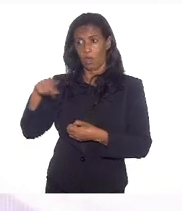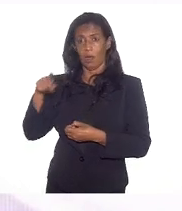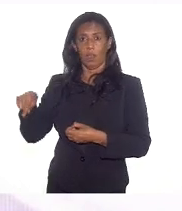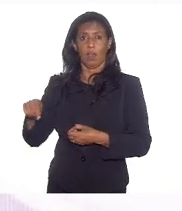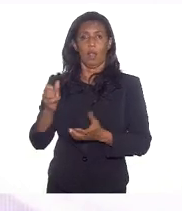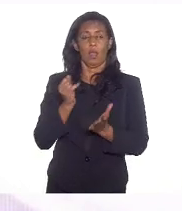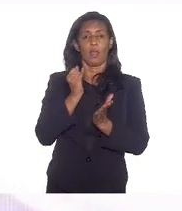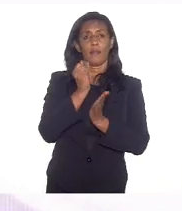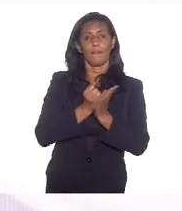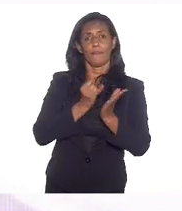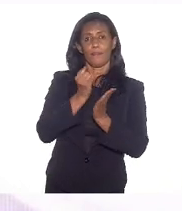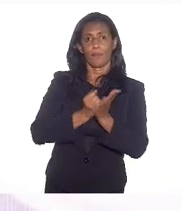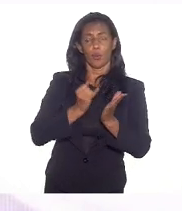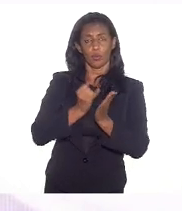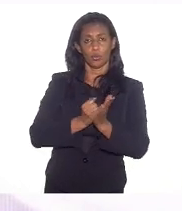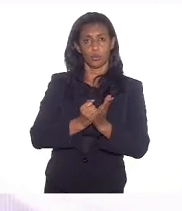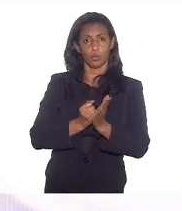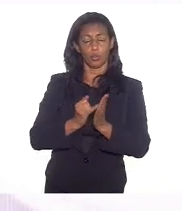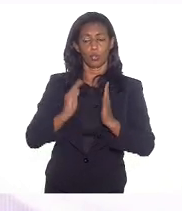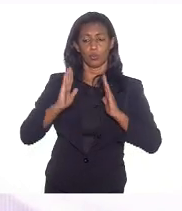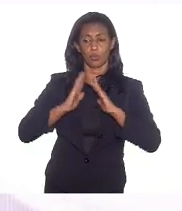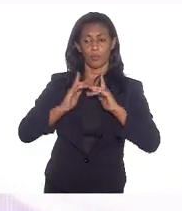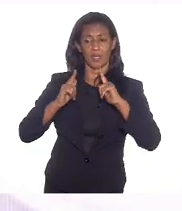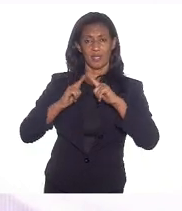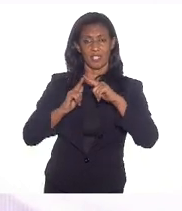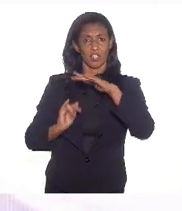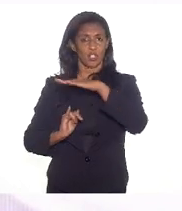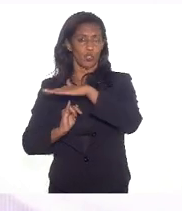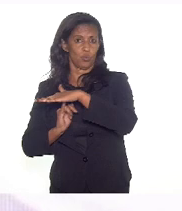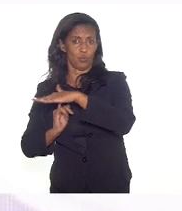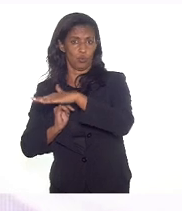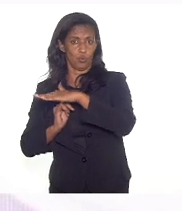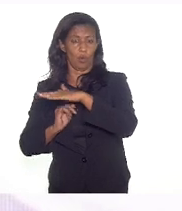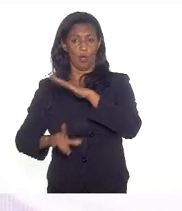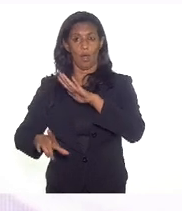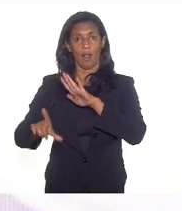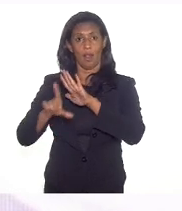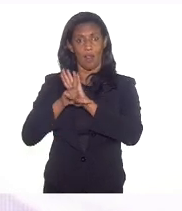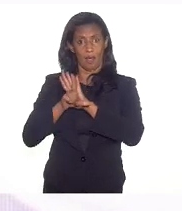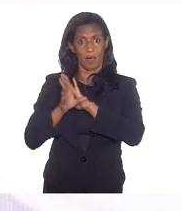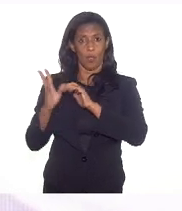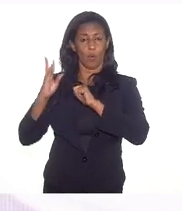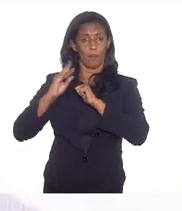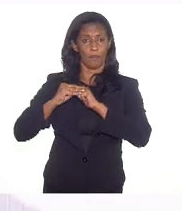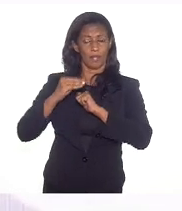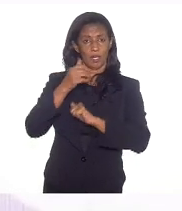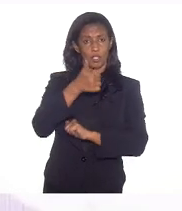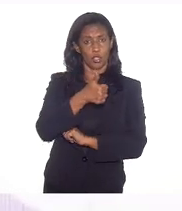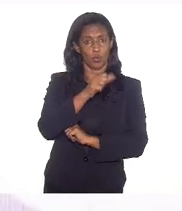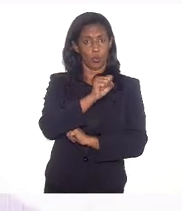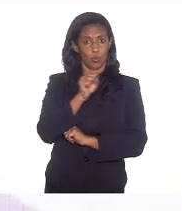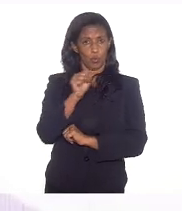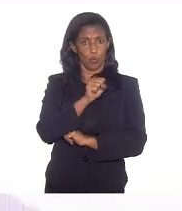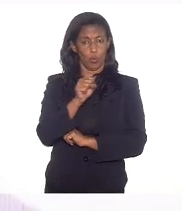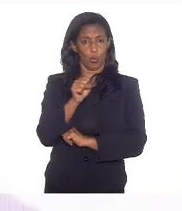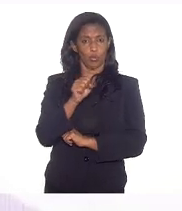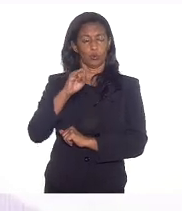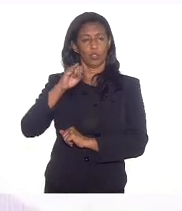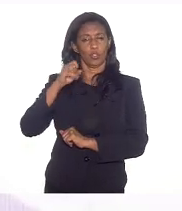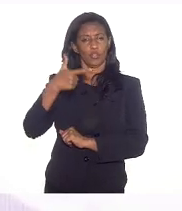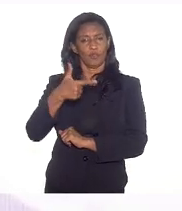impostos sobre templos de qualquer culto religioso. Lei complementar 188, de 27 de janeiro de 2020.